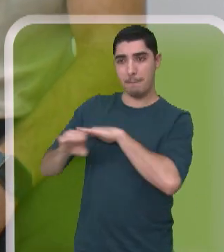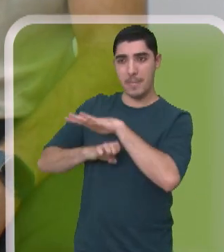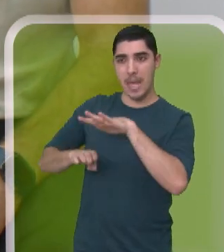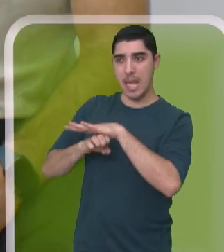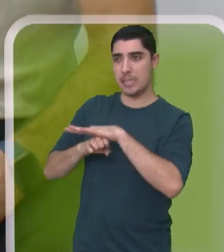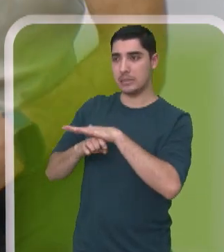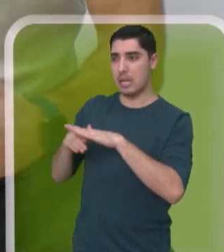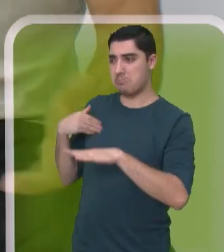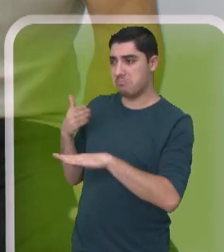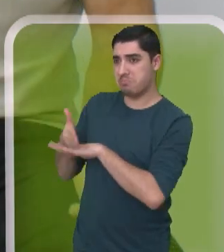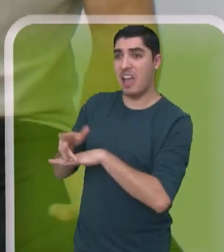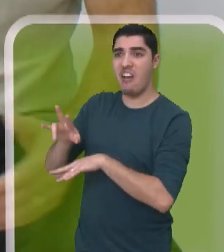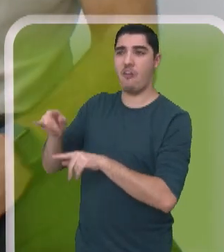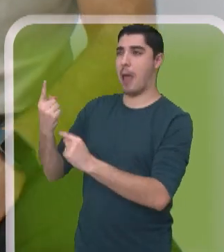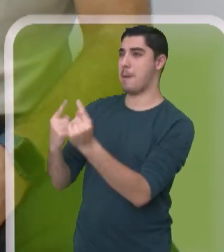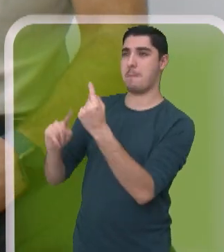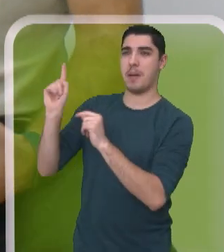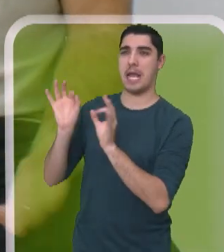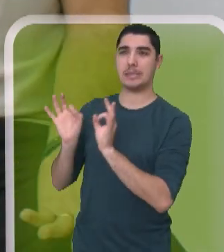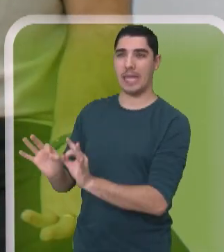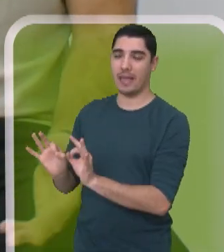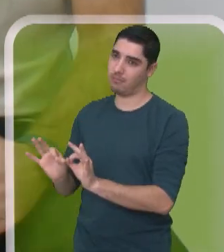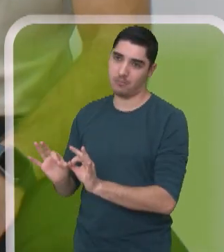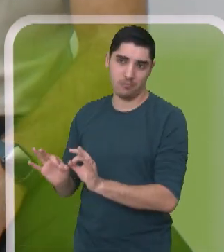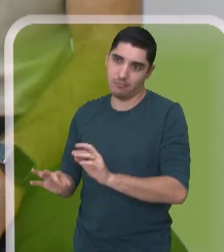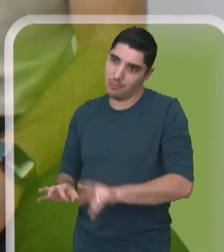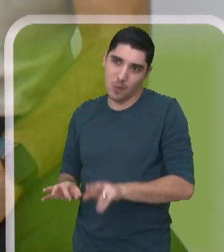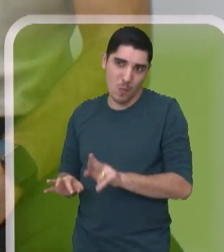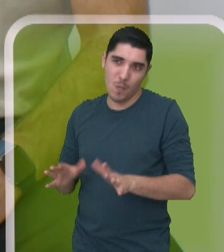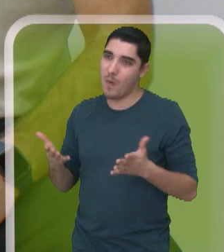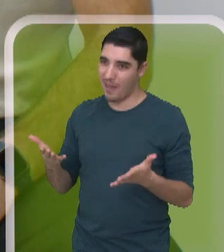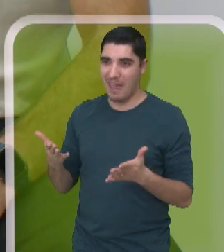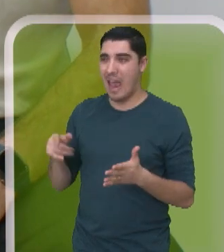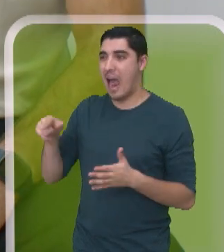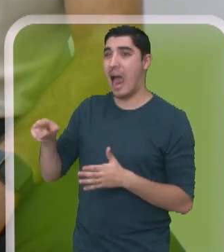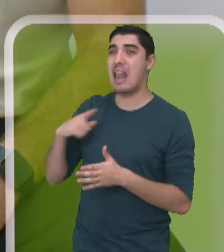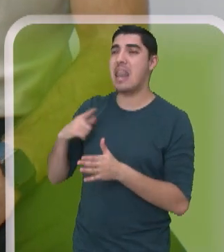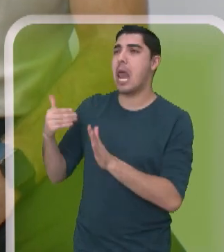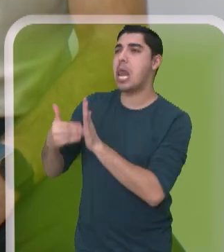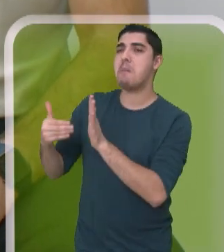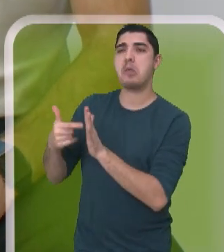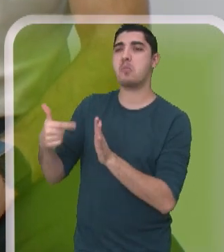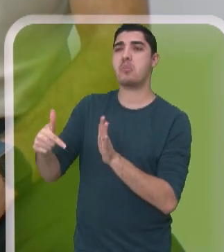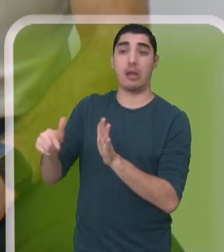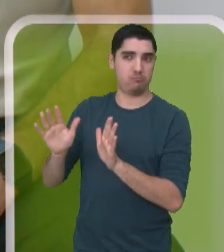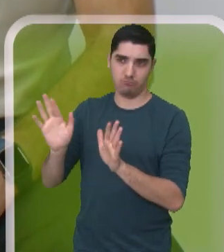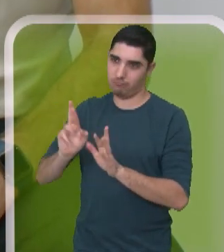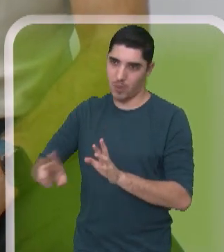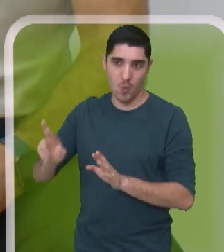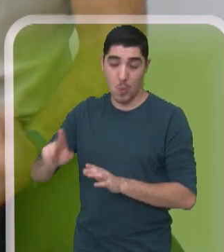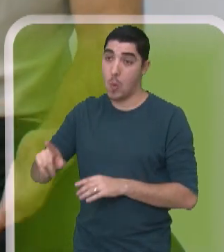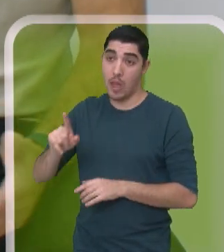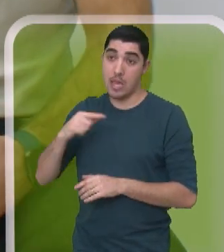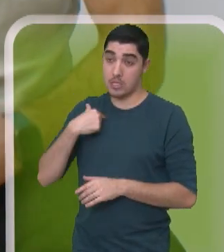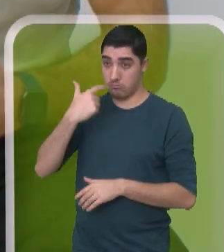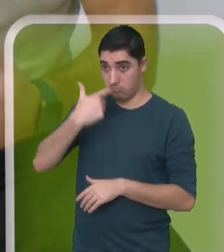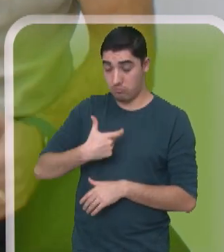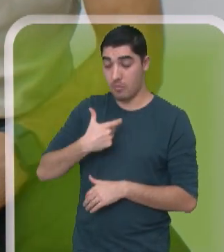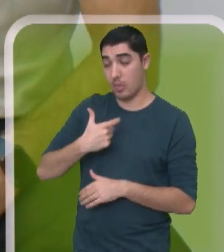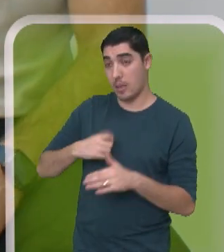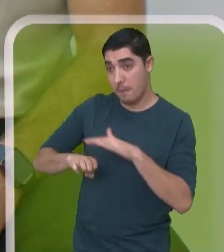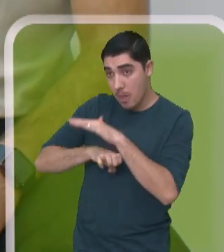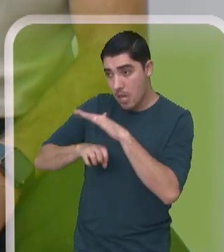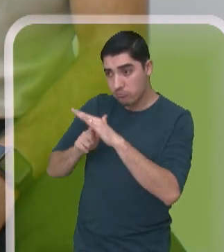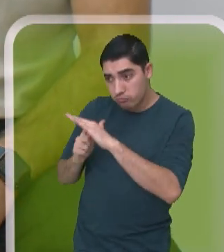que vai dar tudo certo e que são recursos ilimitados. Muito pelo contrário, né? O investidor ele discute muito, né?